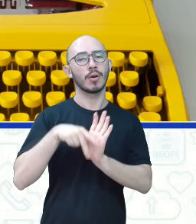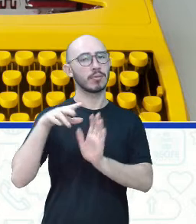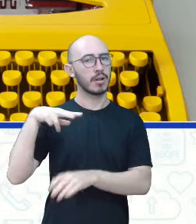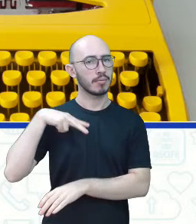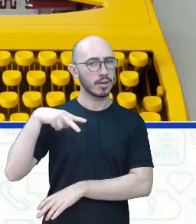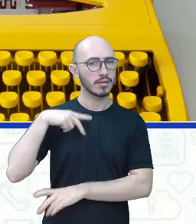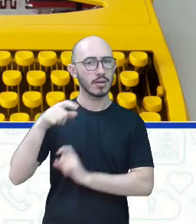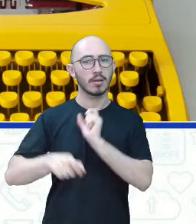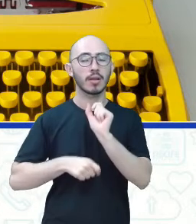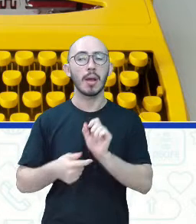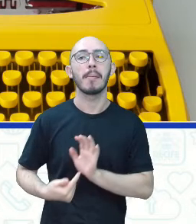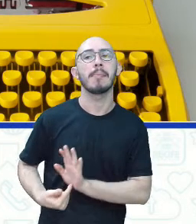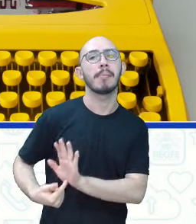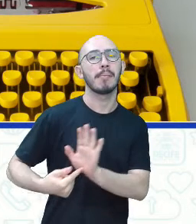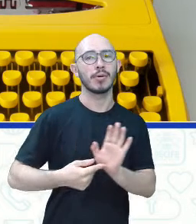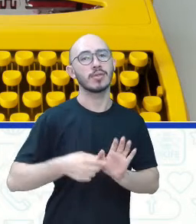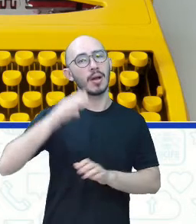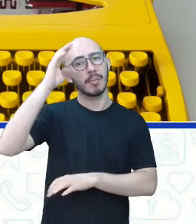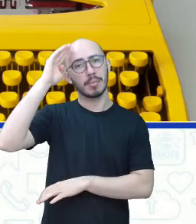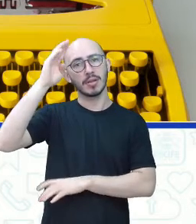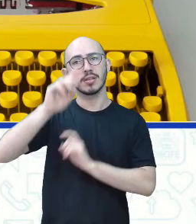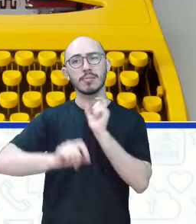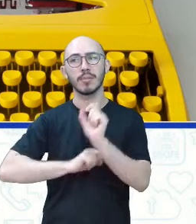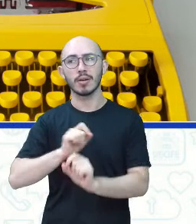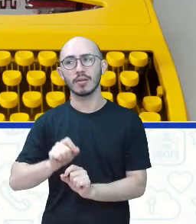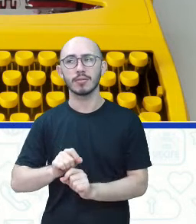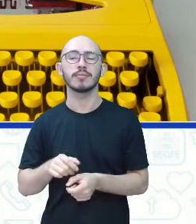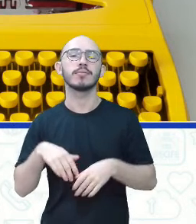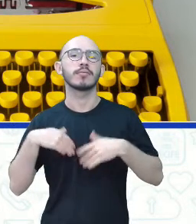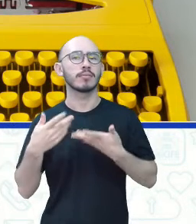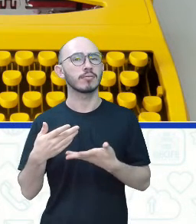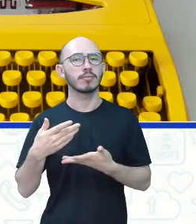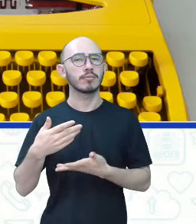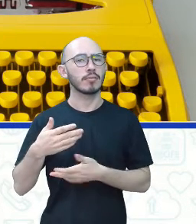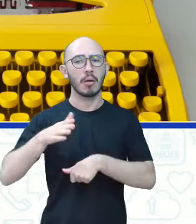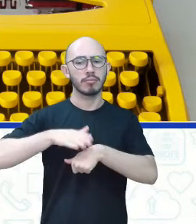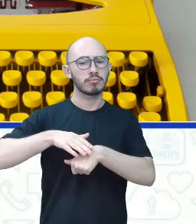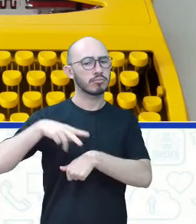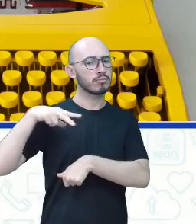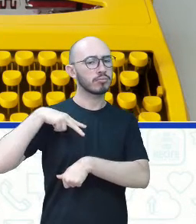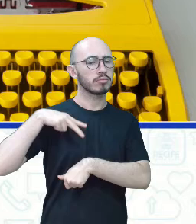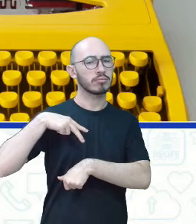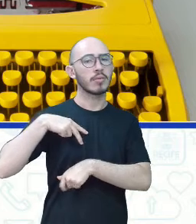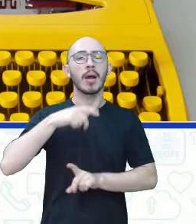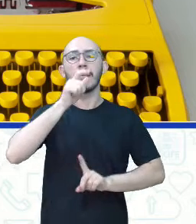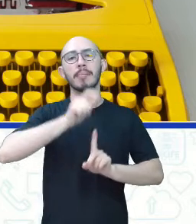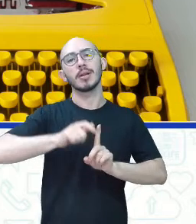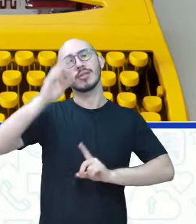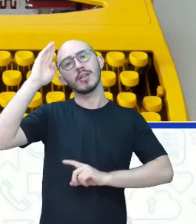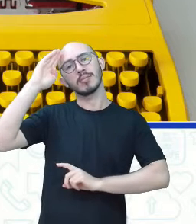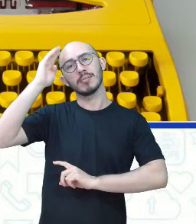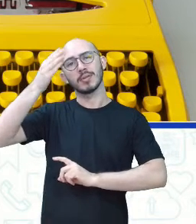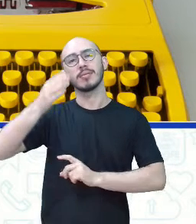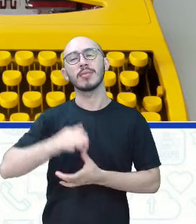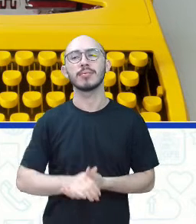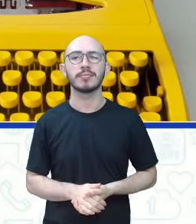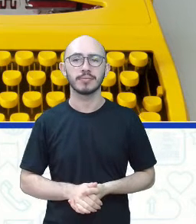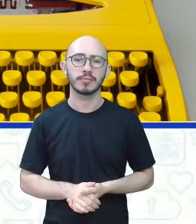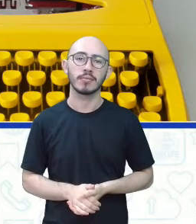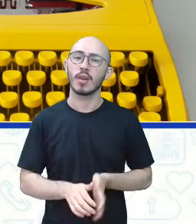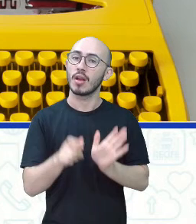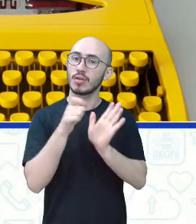seu traço mais significativo é a inserção do próprio escritor como personagem principal. Escrever